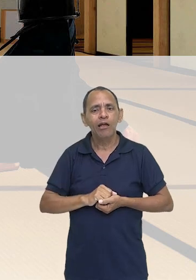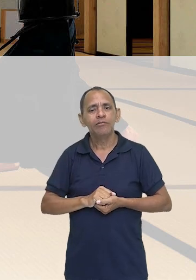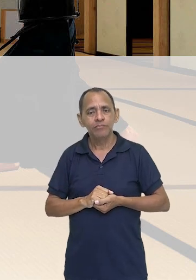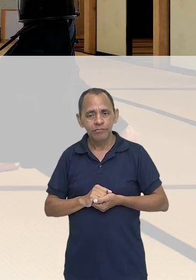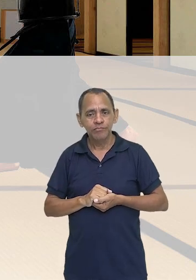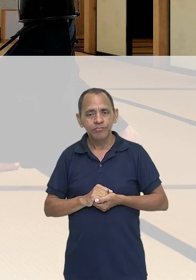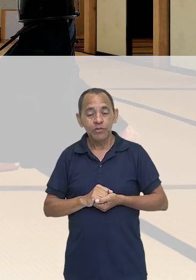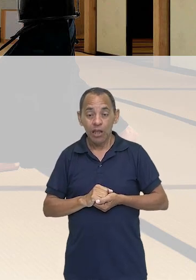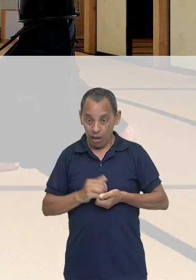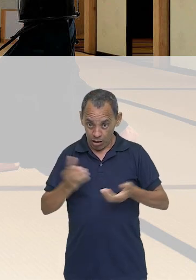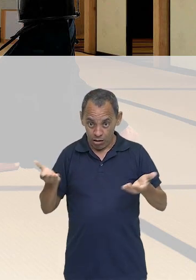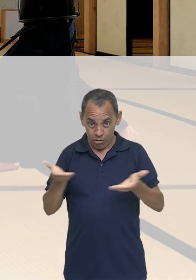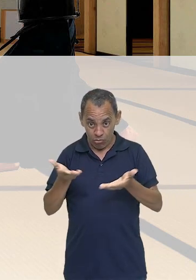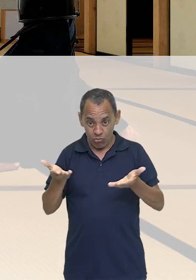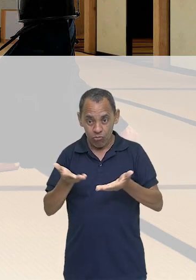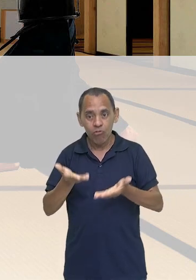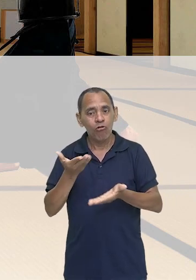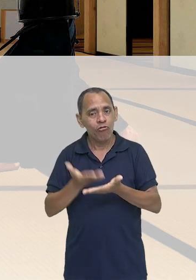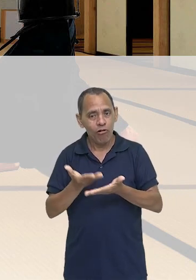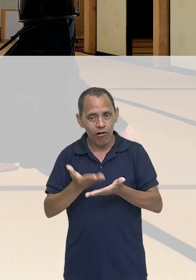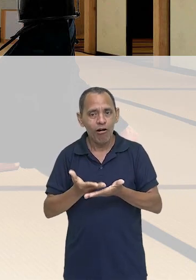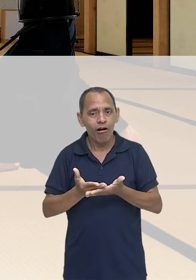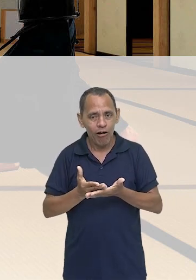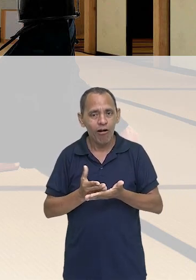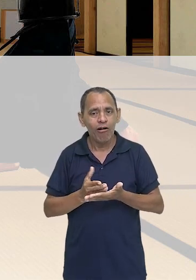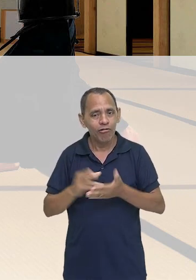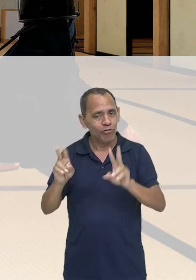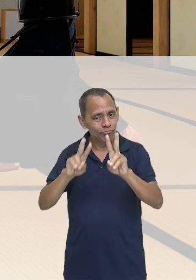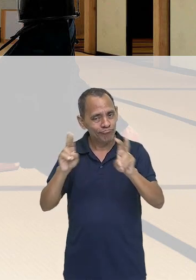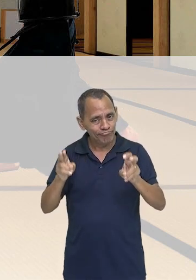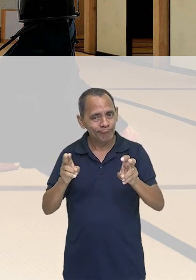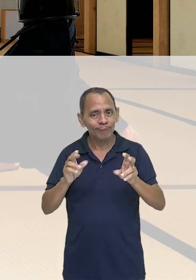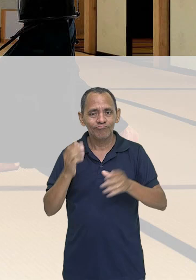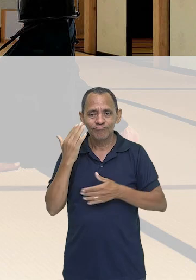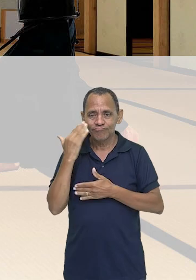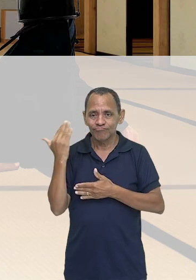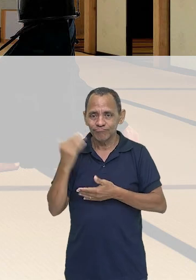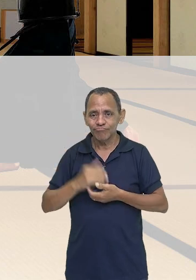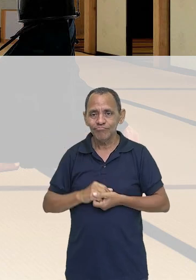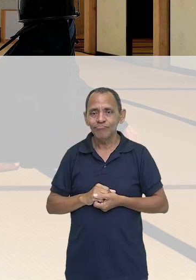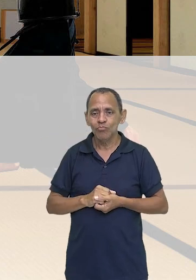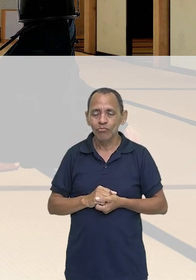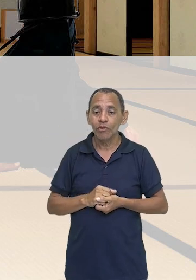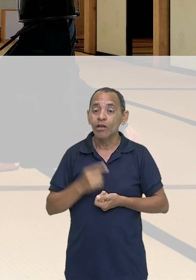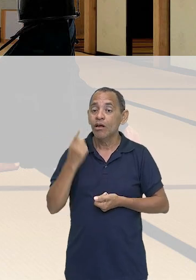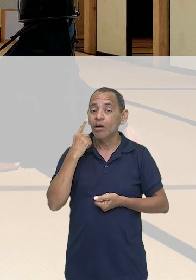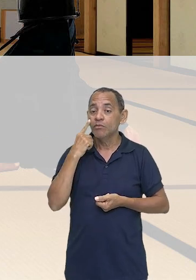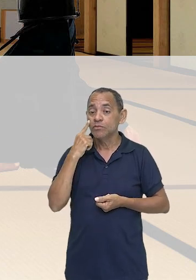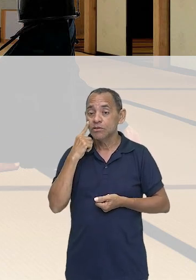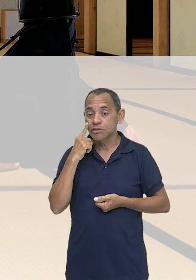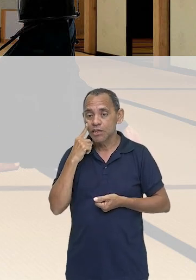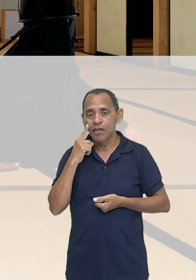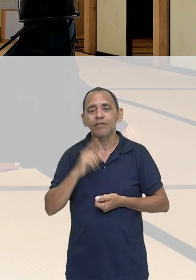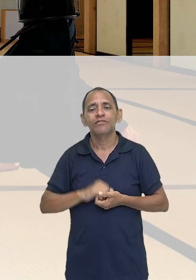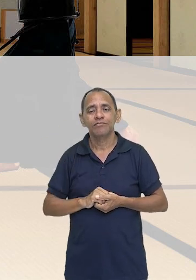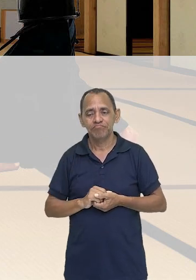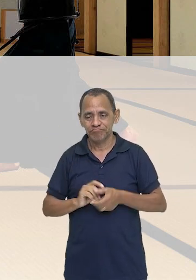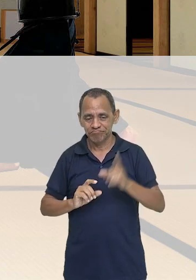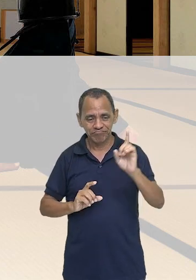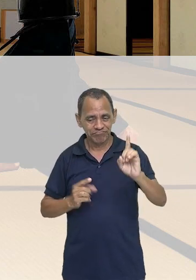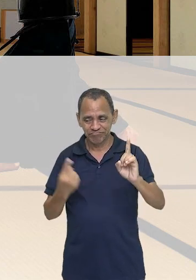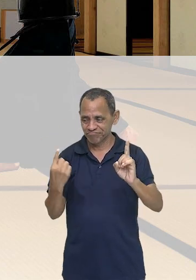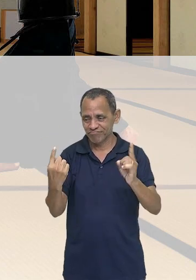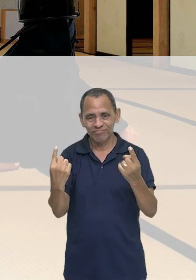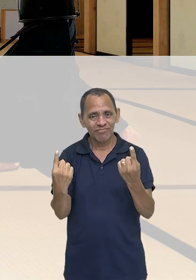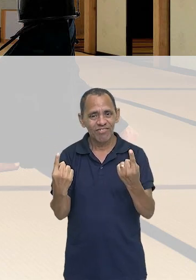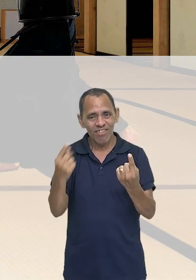ele. Então, já peço mais uma vez que vocês observem aqui os nossos kendokas. É isso